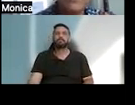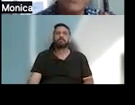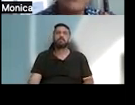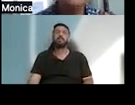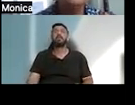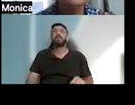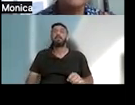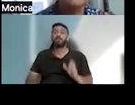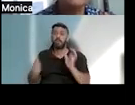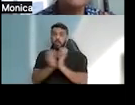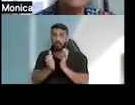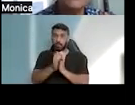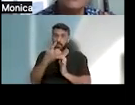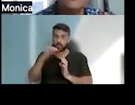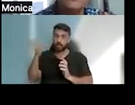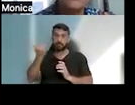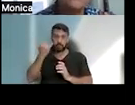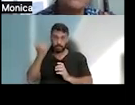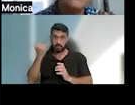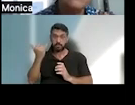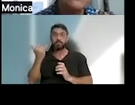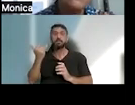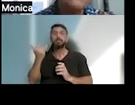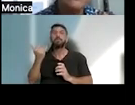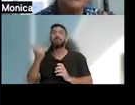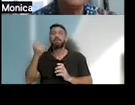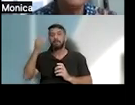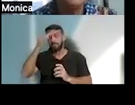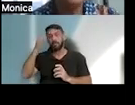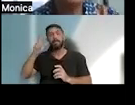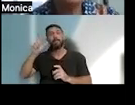também, que é muito importante, que é muitas vezes os alunos de